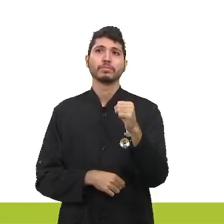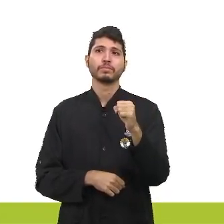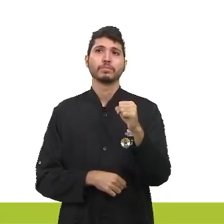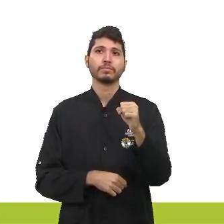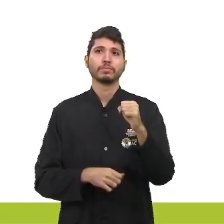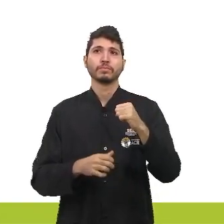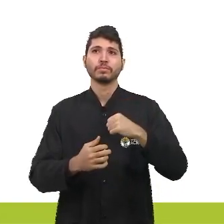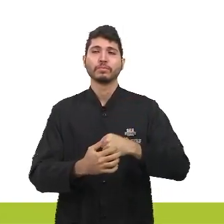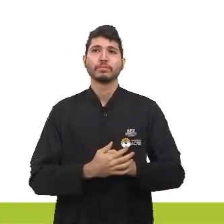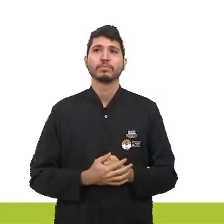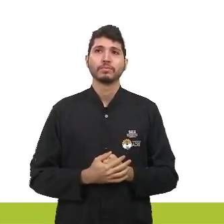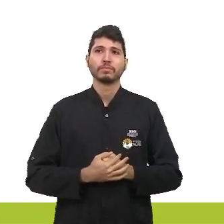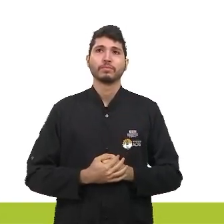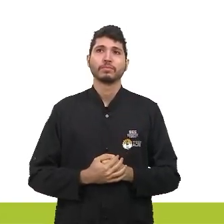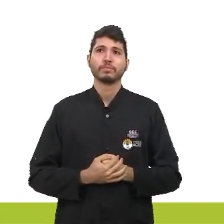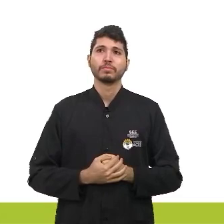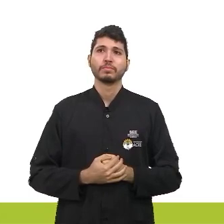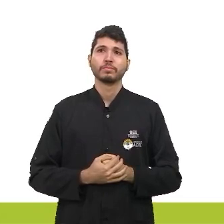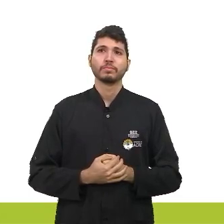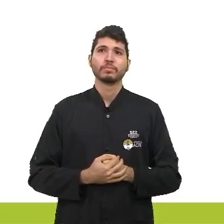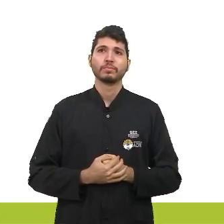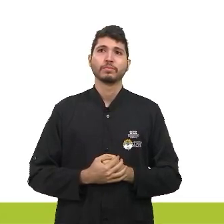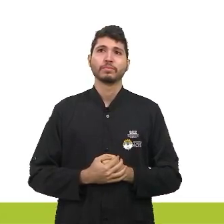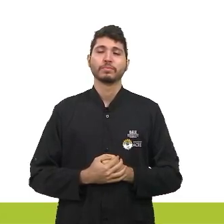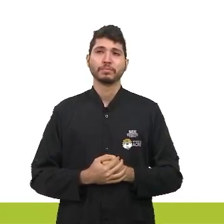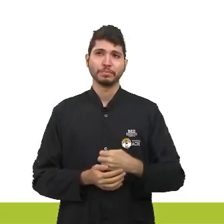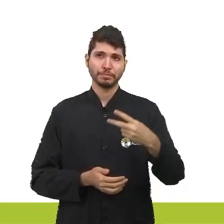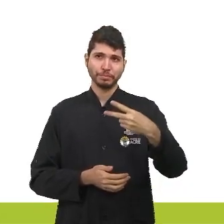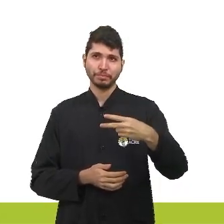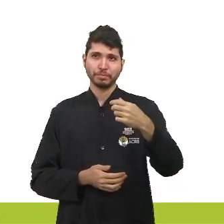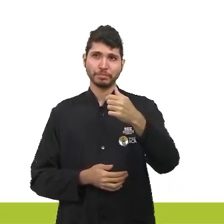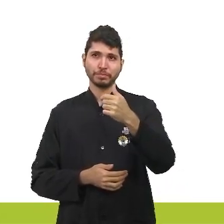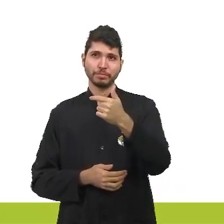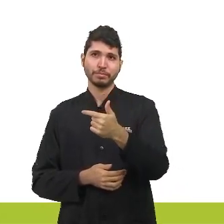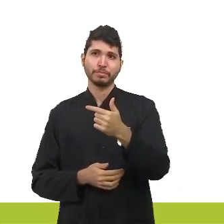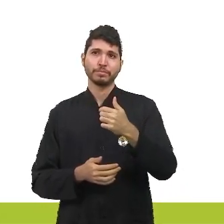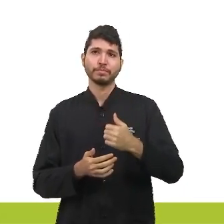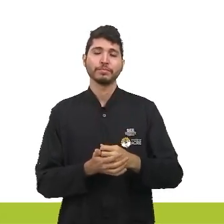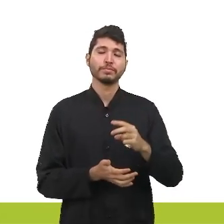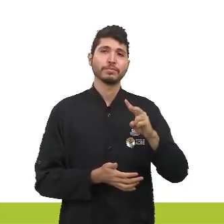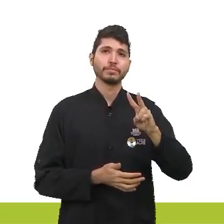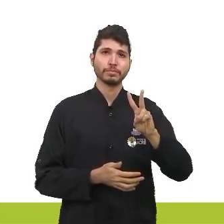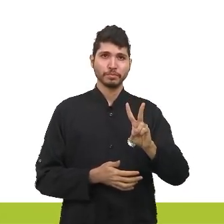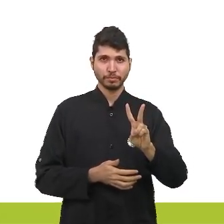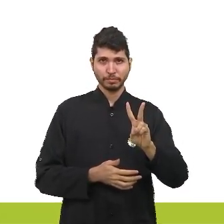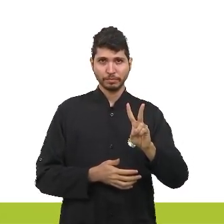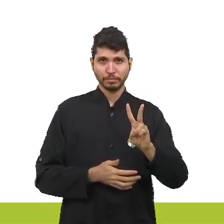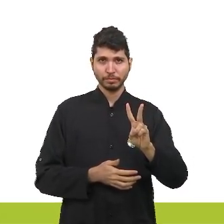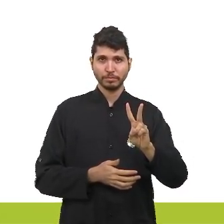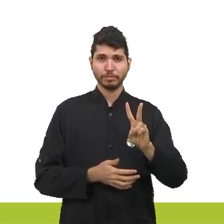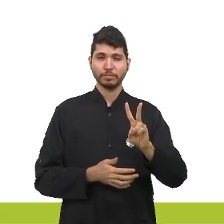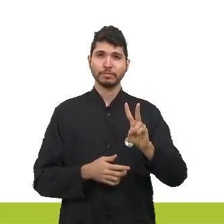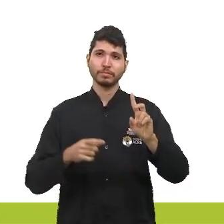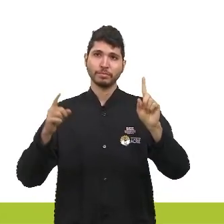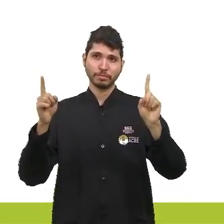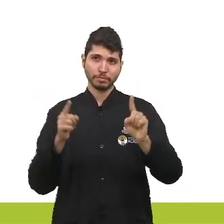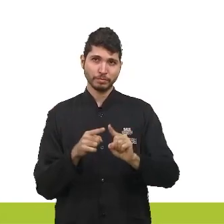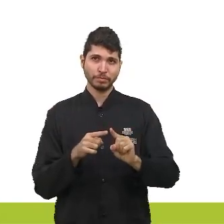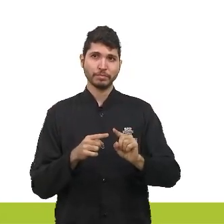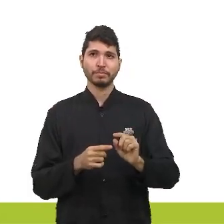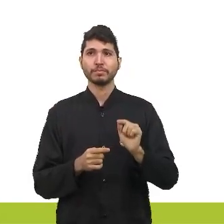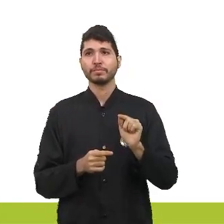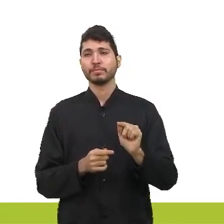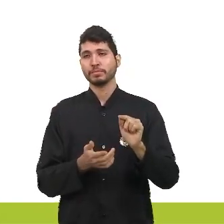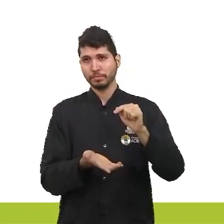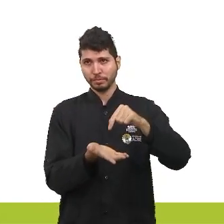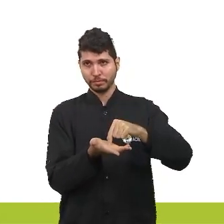de modo que V é 10. O número de vértices é igual a 10. E o número de arestas,